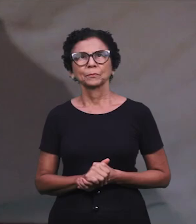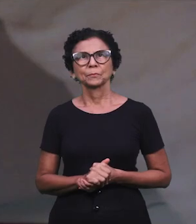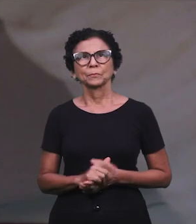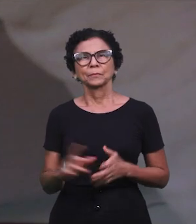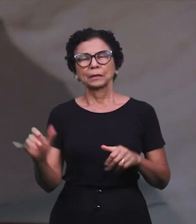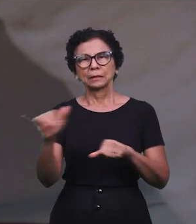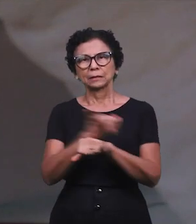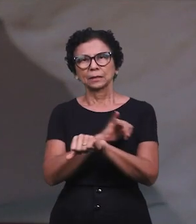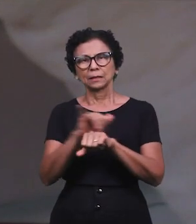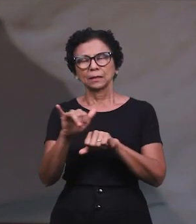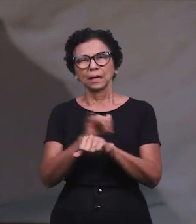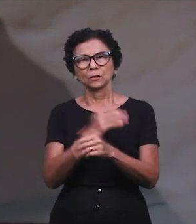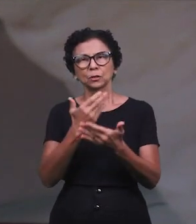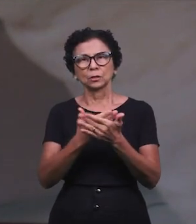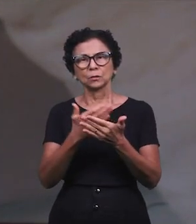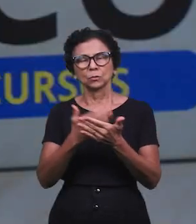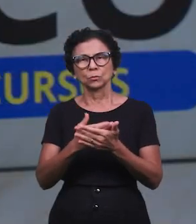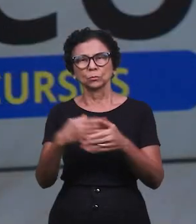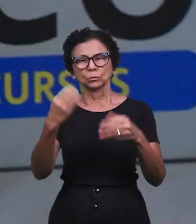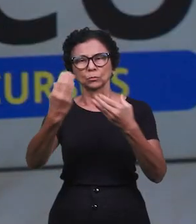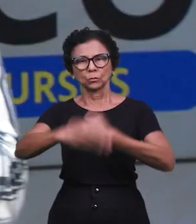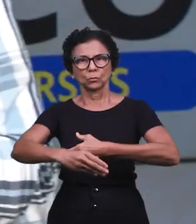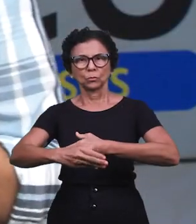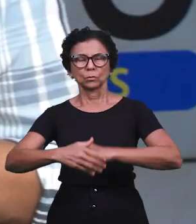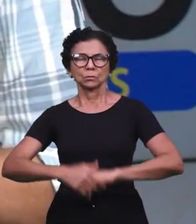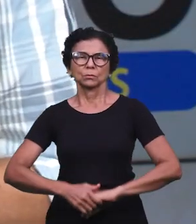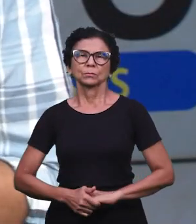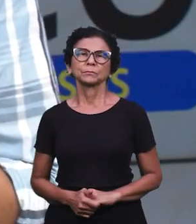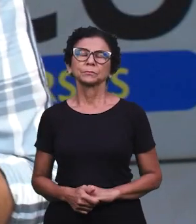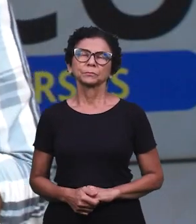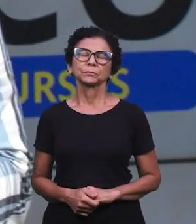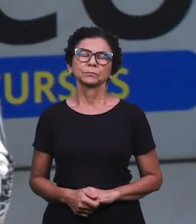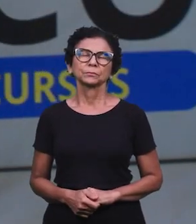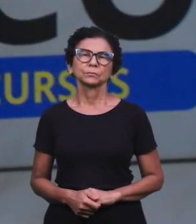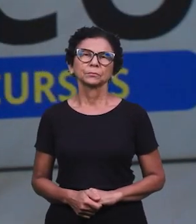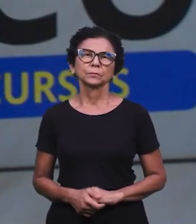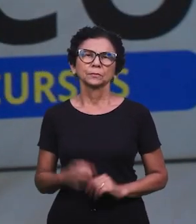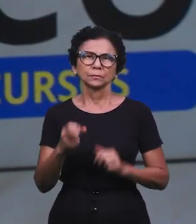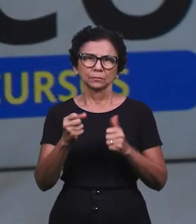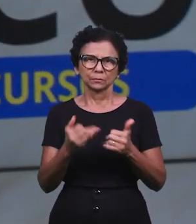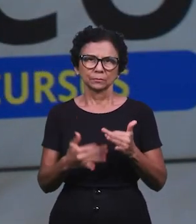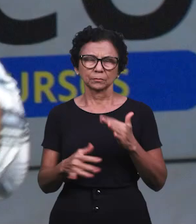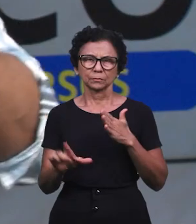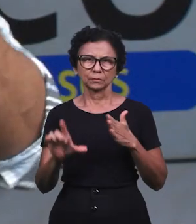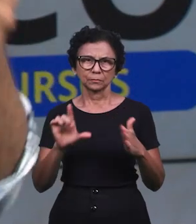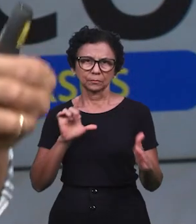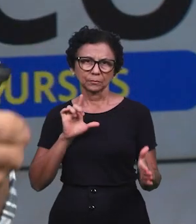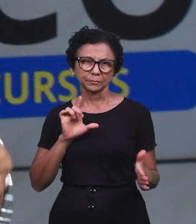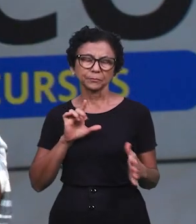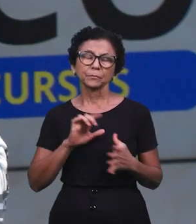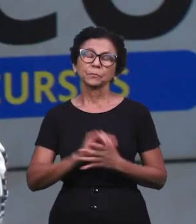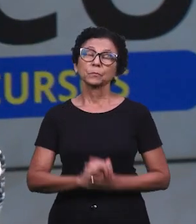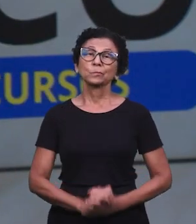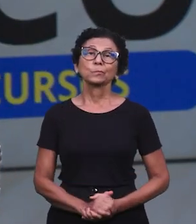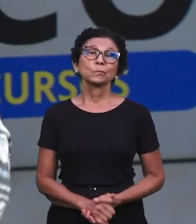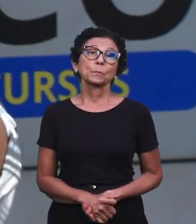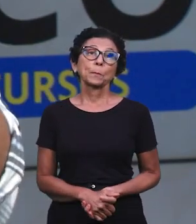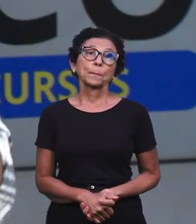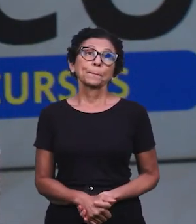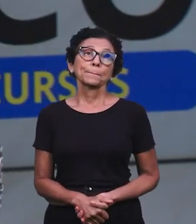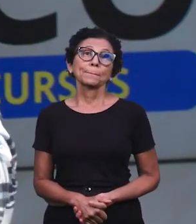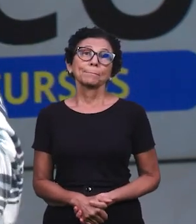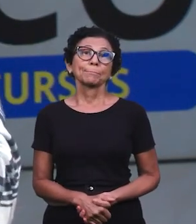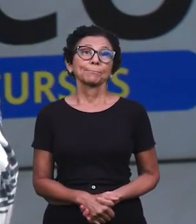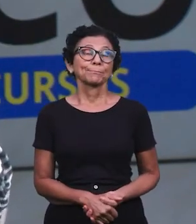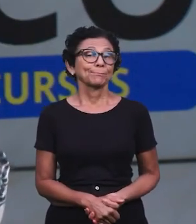para concursos, tá? Nós já falamos aqui em programas anteriores que você não vai passar no concurso público,